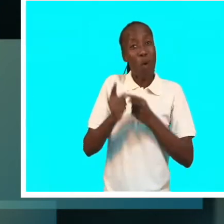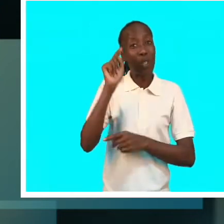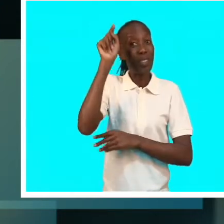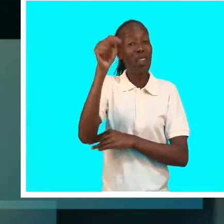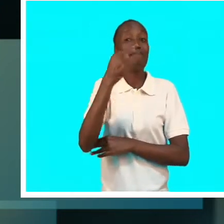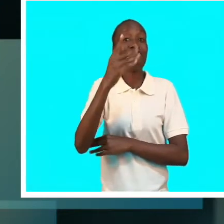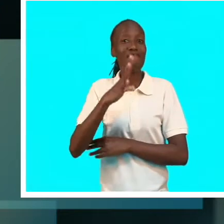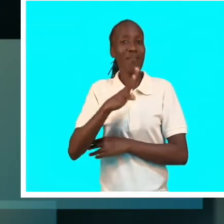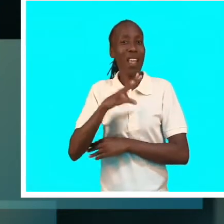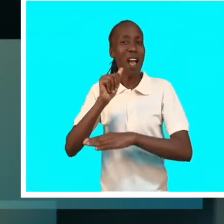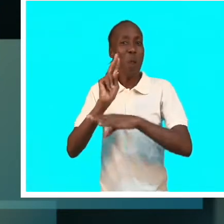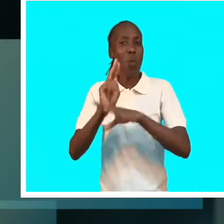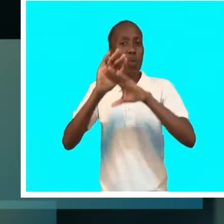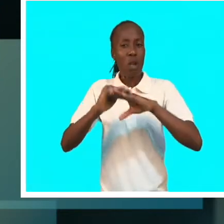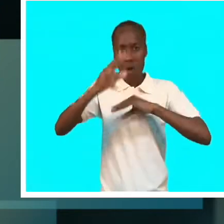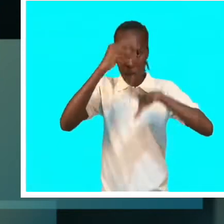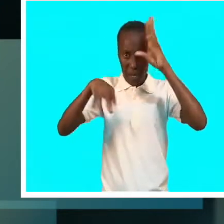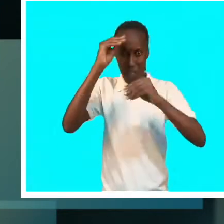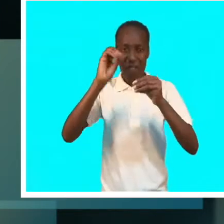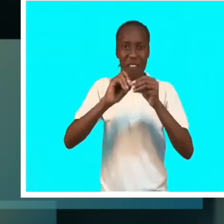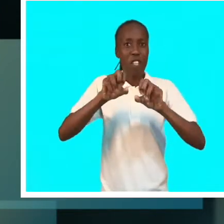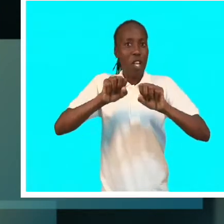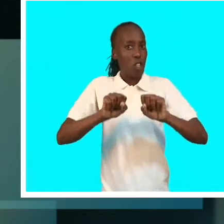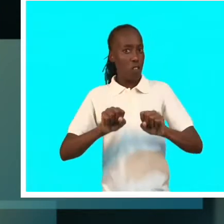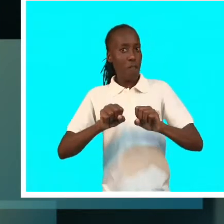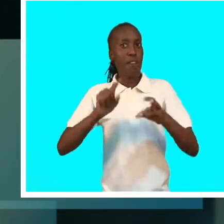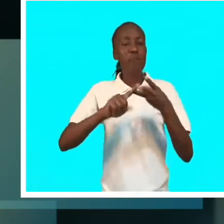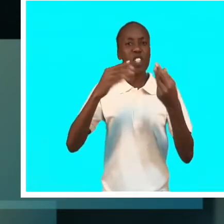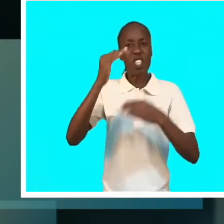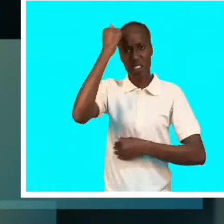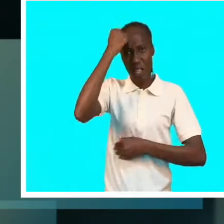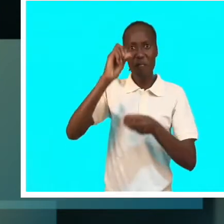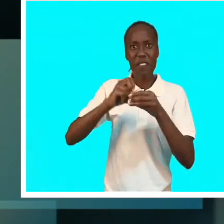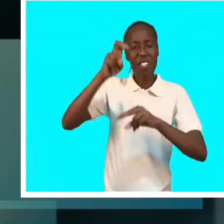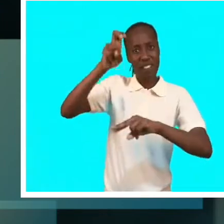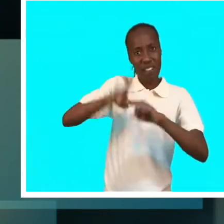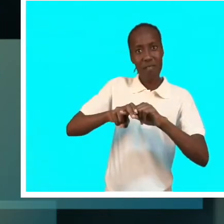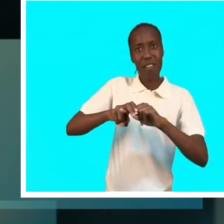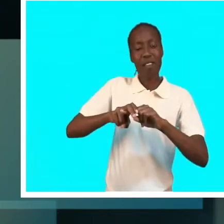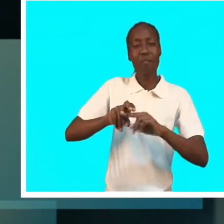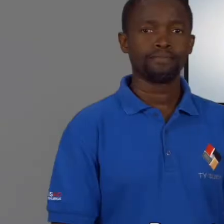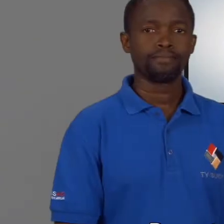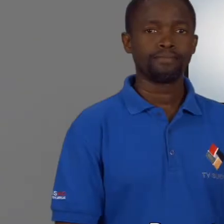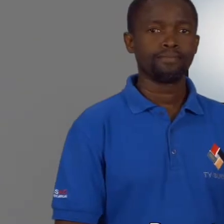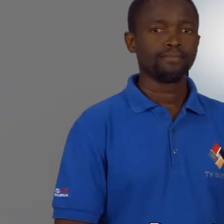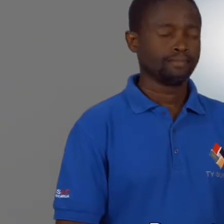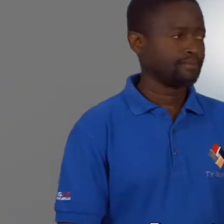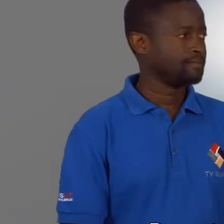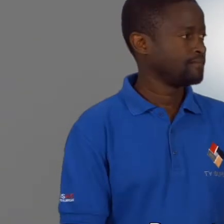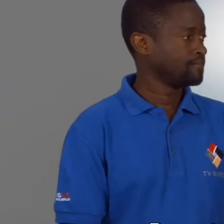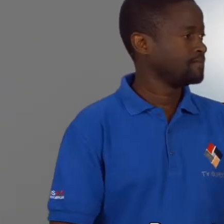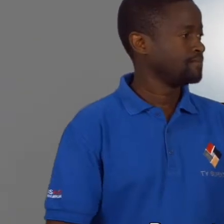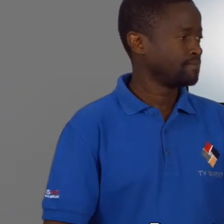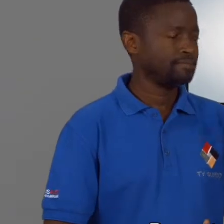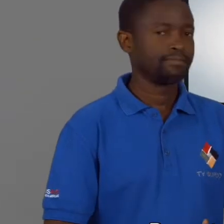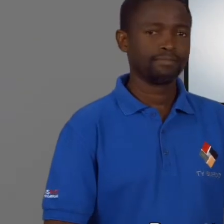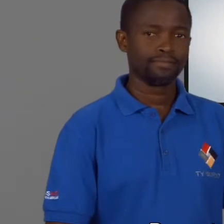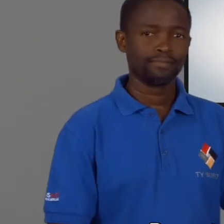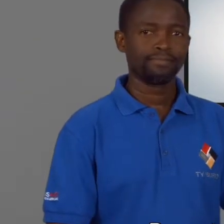alunos que já estão a aprender a fazer sofás. E nós estamos ali a fazer o esqueleto para fazer sofás. Eles já sabem fazer cadeira. Do centro do país,